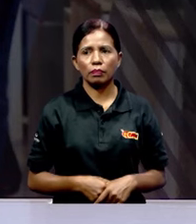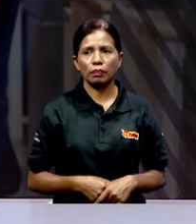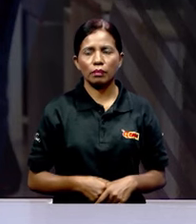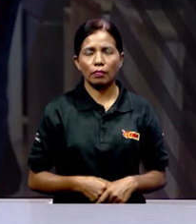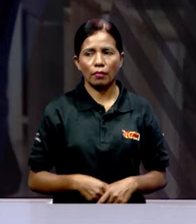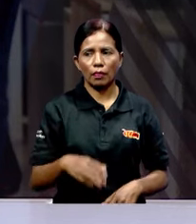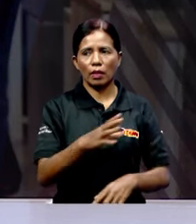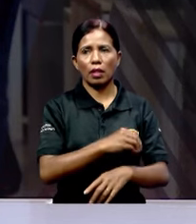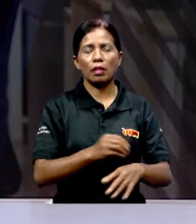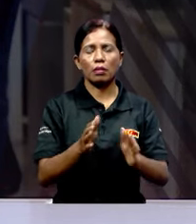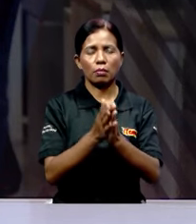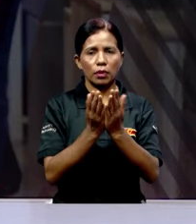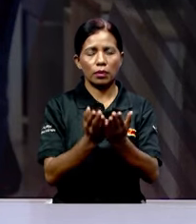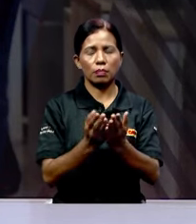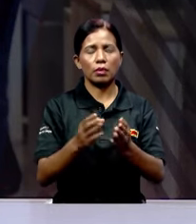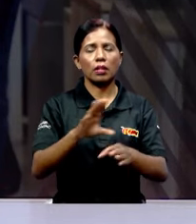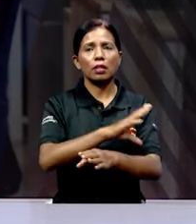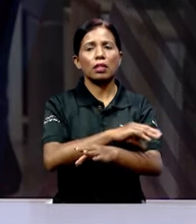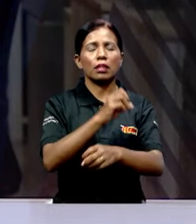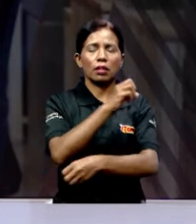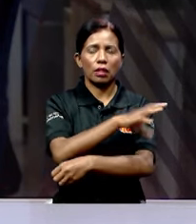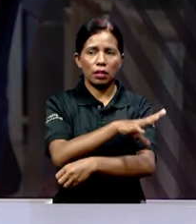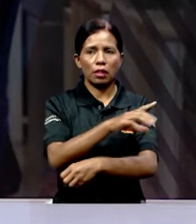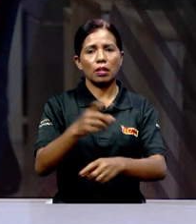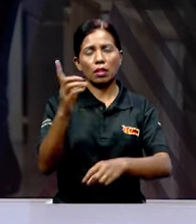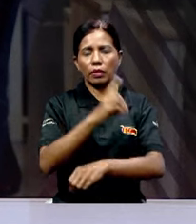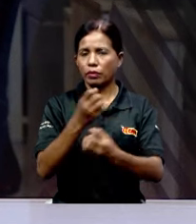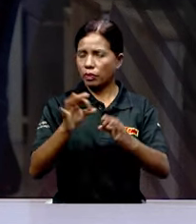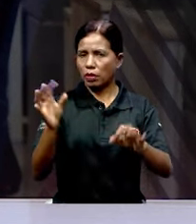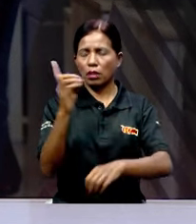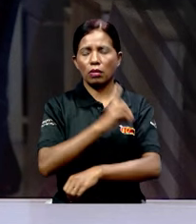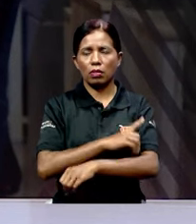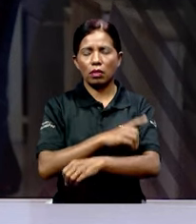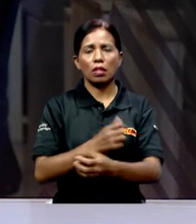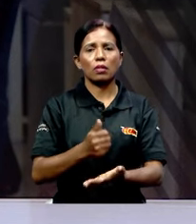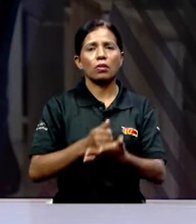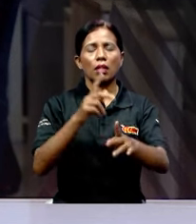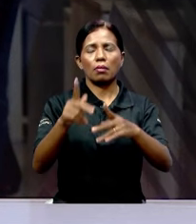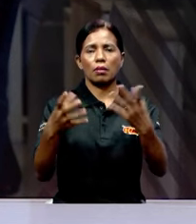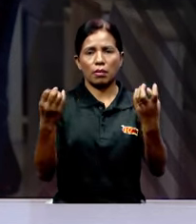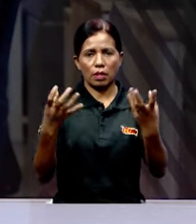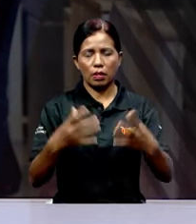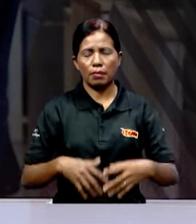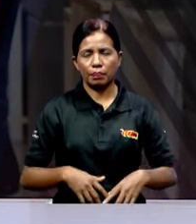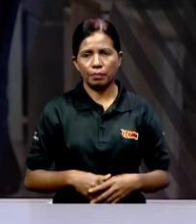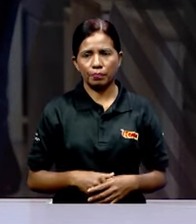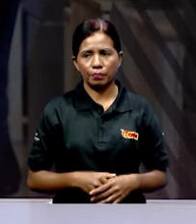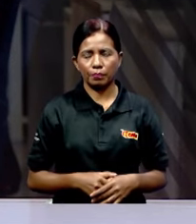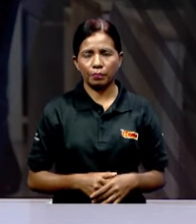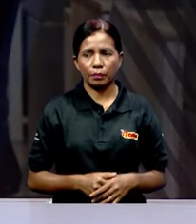Blanco ba certidão de nascimento e notariado roto, tamba cada lorong atende a maior quantidade de boto.